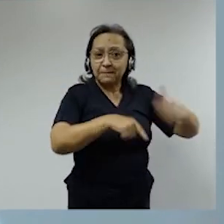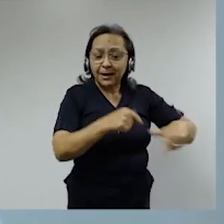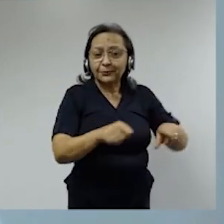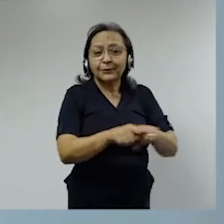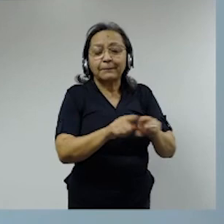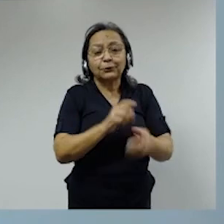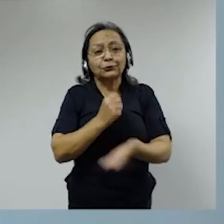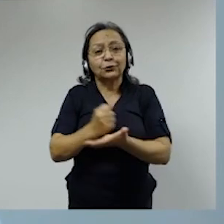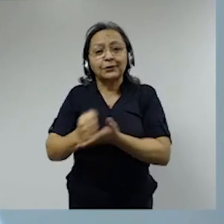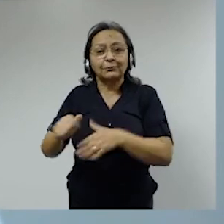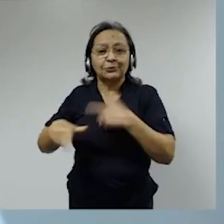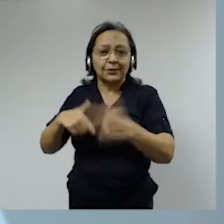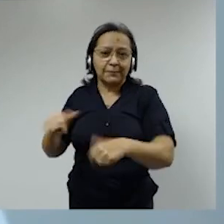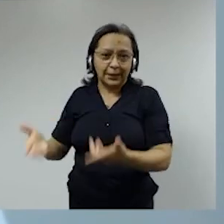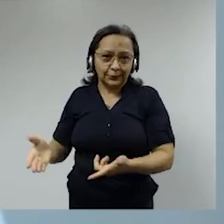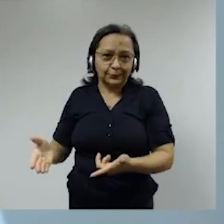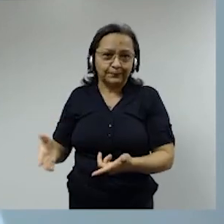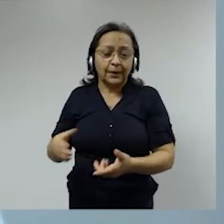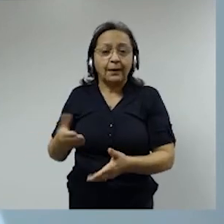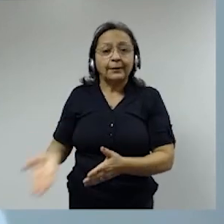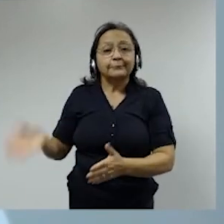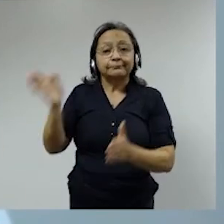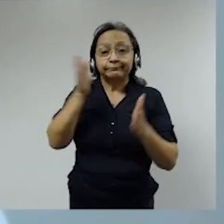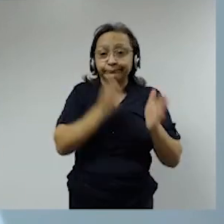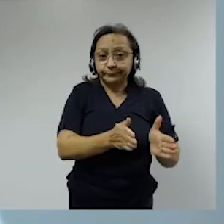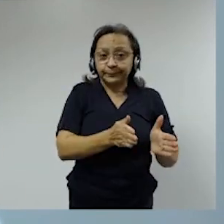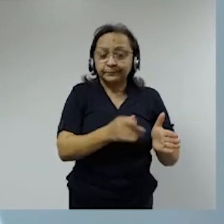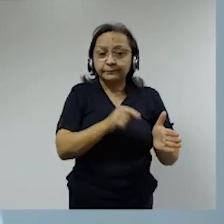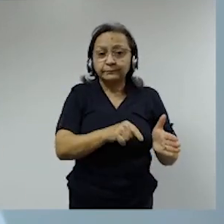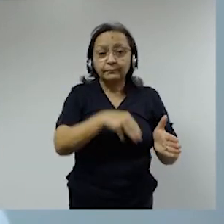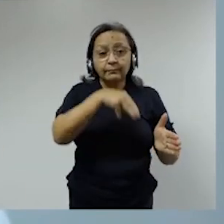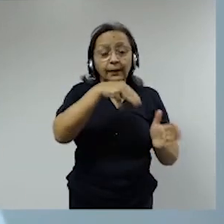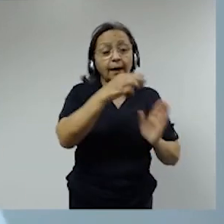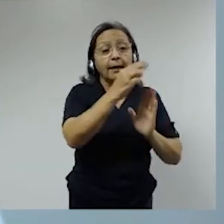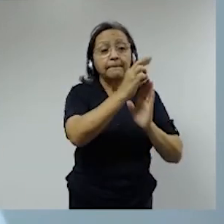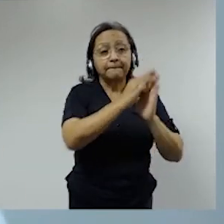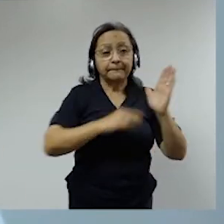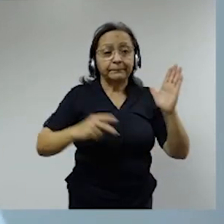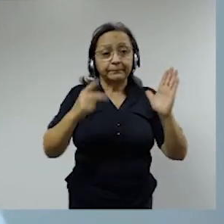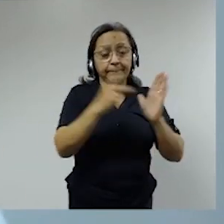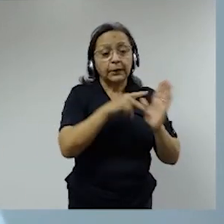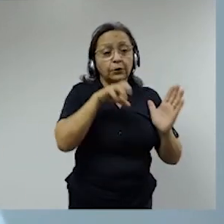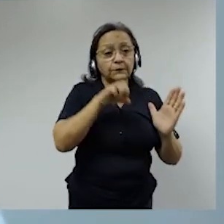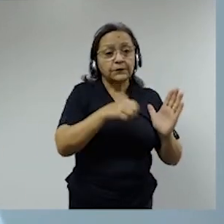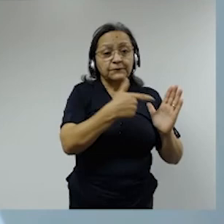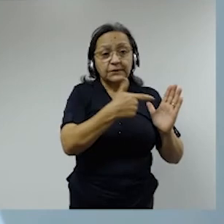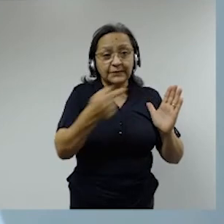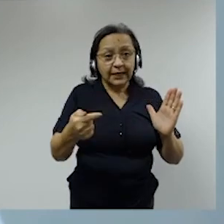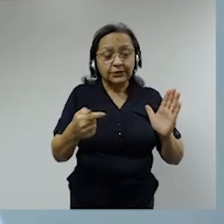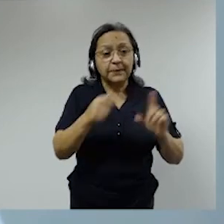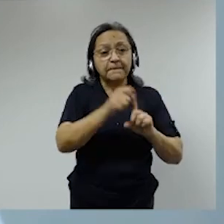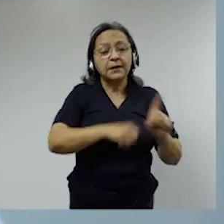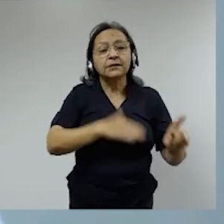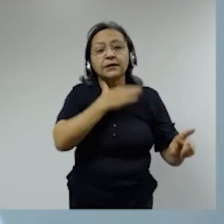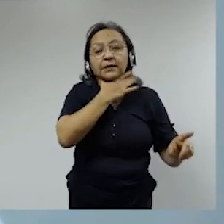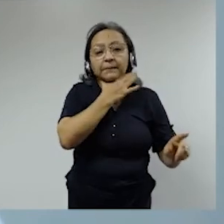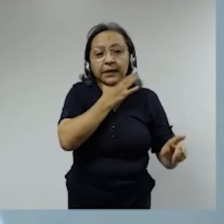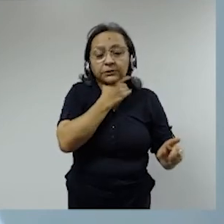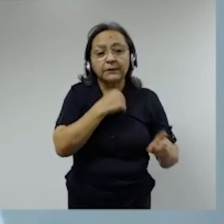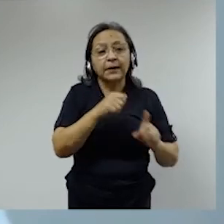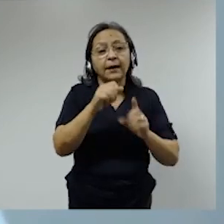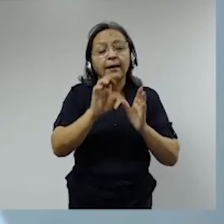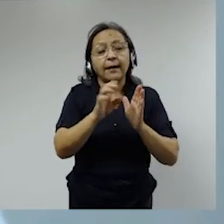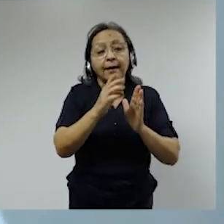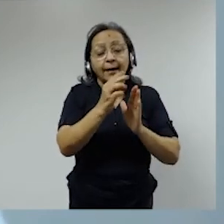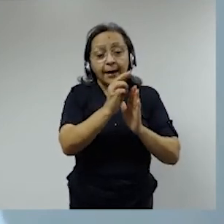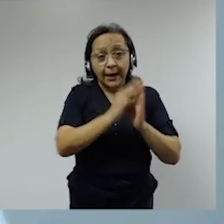produtivas dos contratos de trabalho. De um lado, a MP 927, editada em março, e a MP 936, em